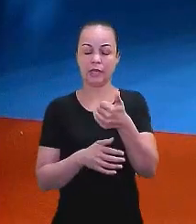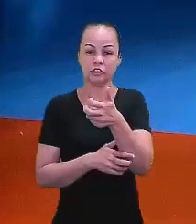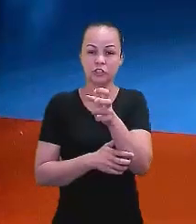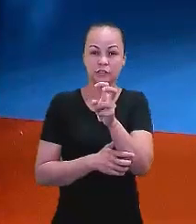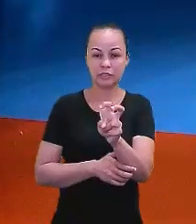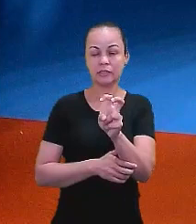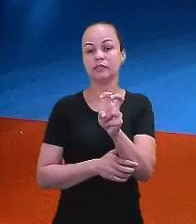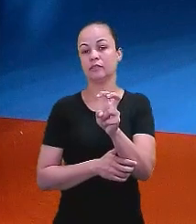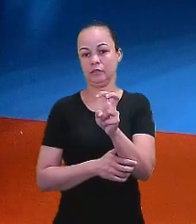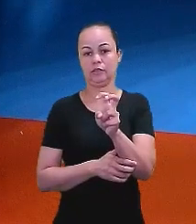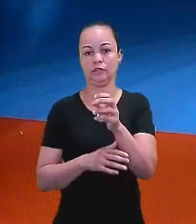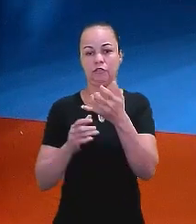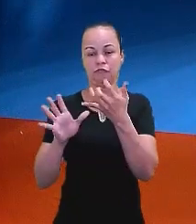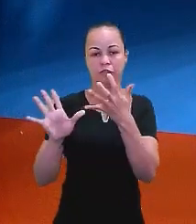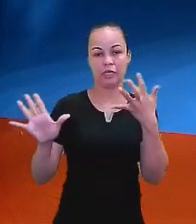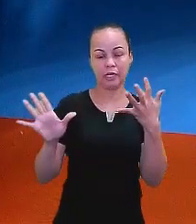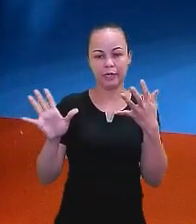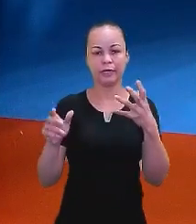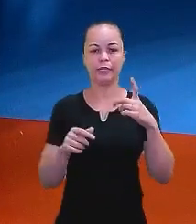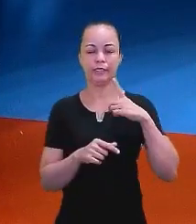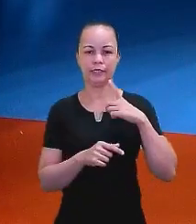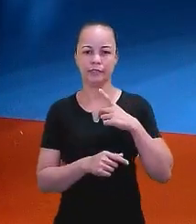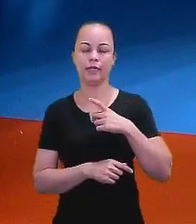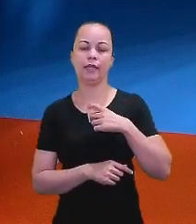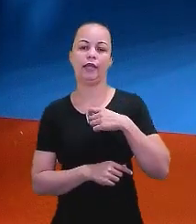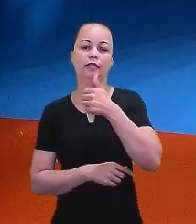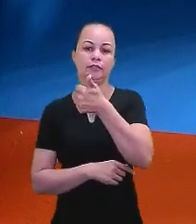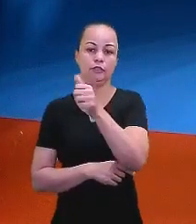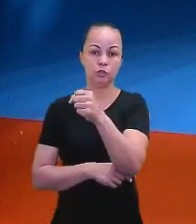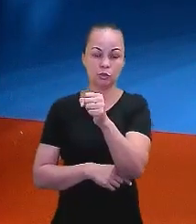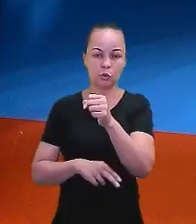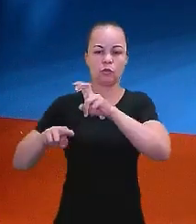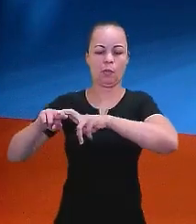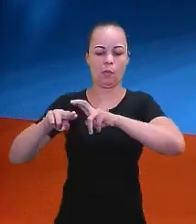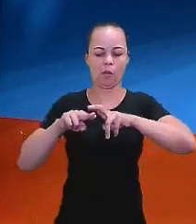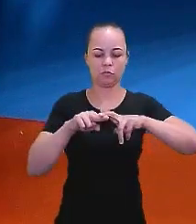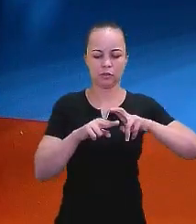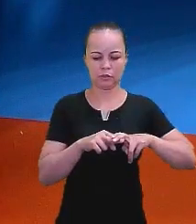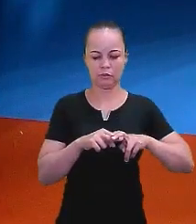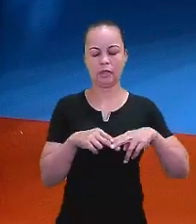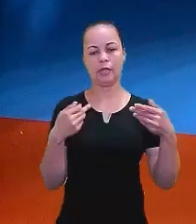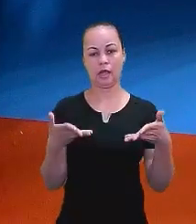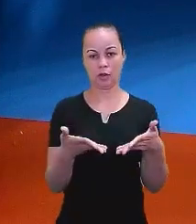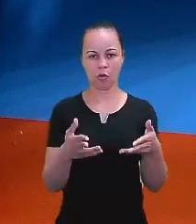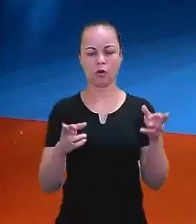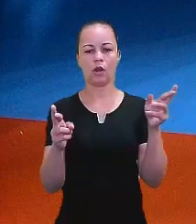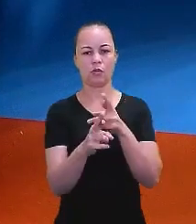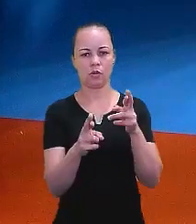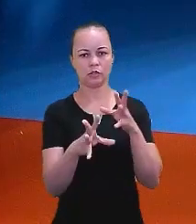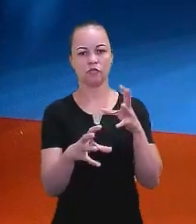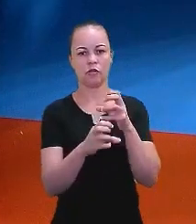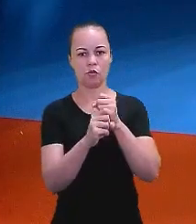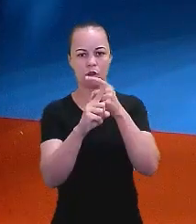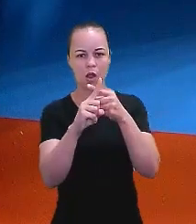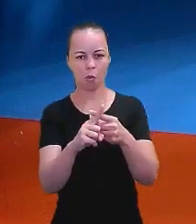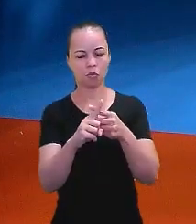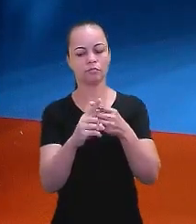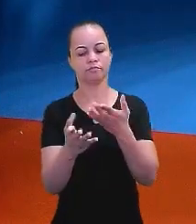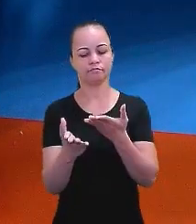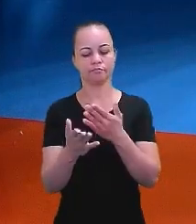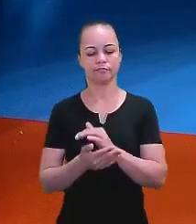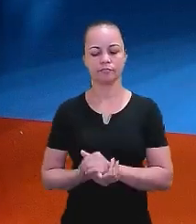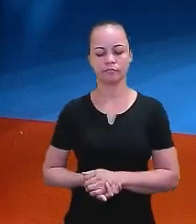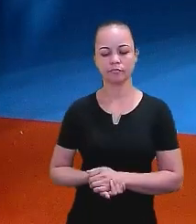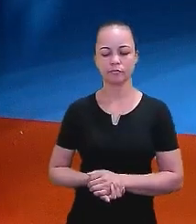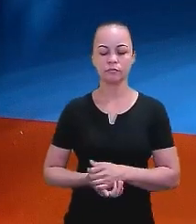18 poltronas. Então, eu preciso fazer o cálculo agora das 15 fileiras em relação às 18 poltronas, né? Preciso fazer esse